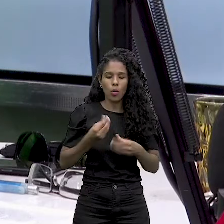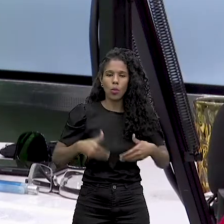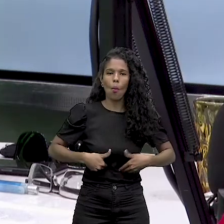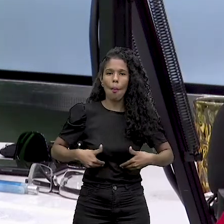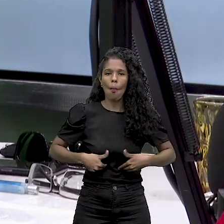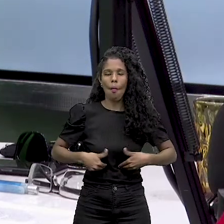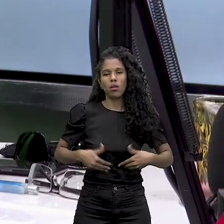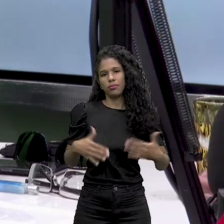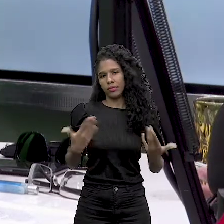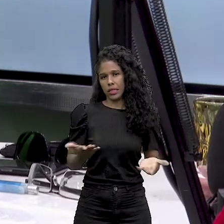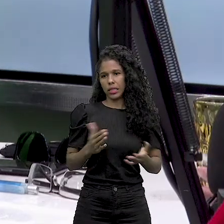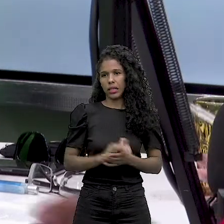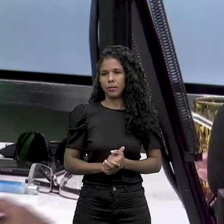tecnologia...